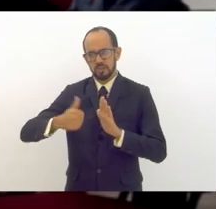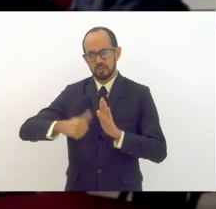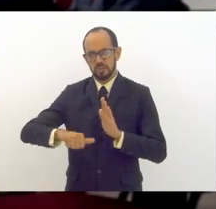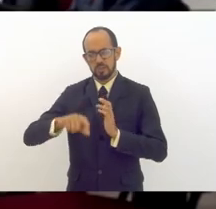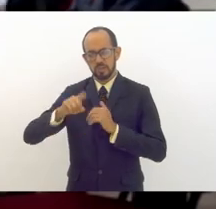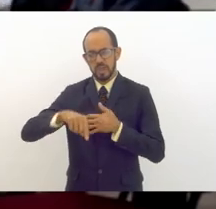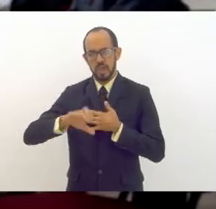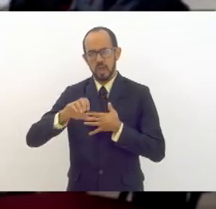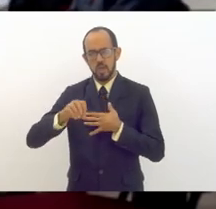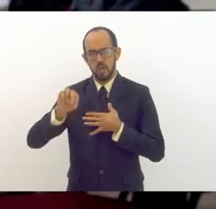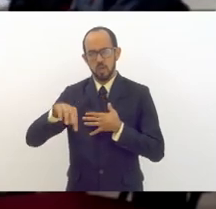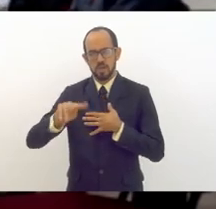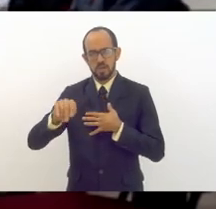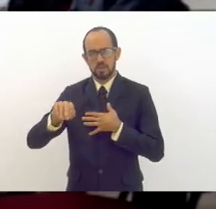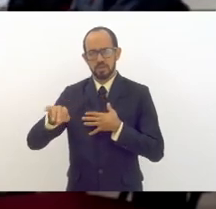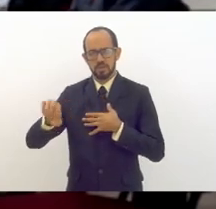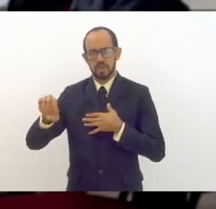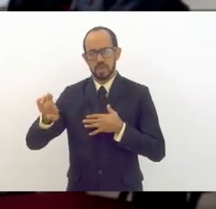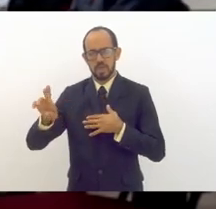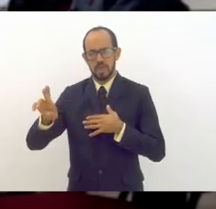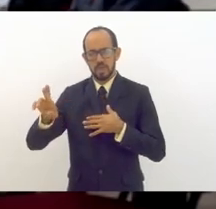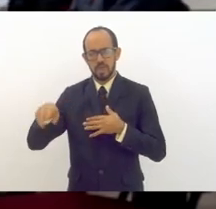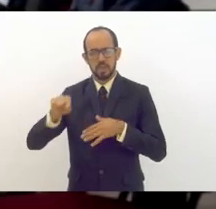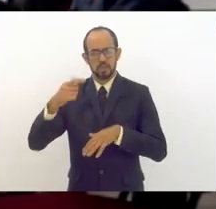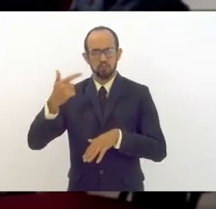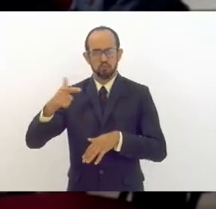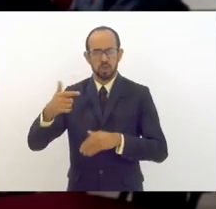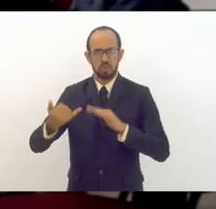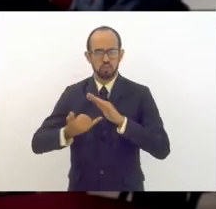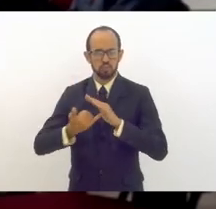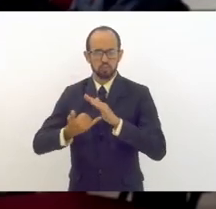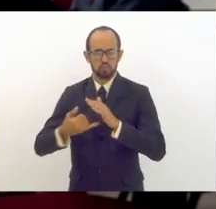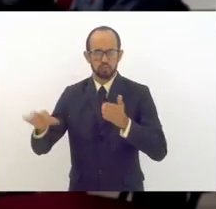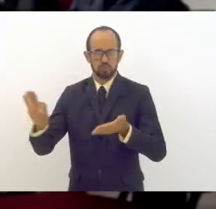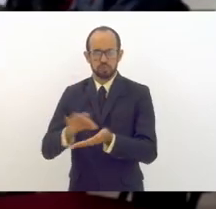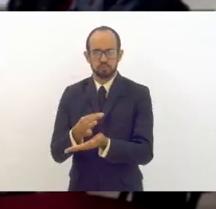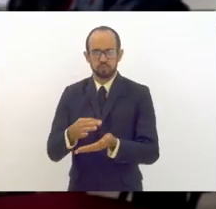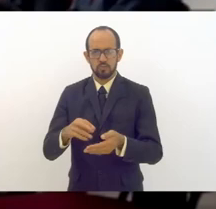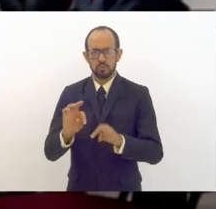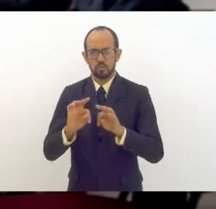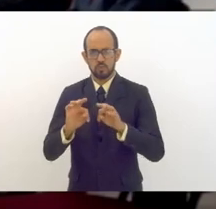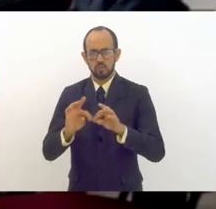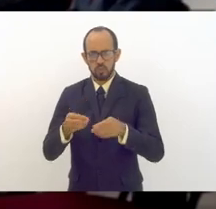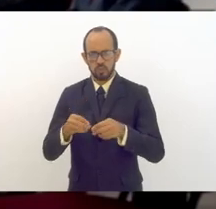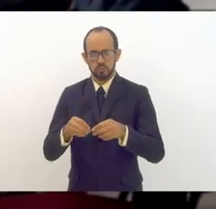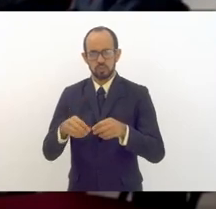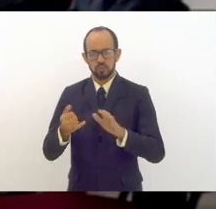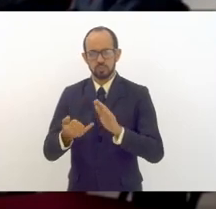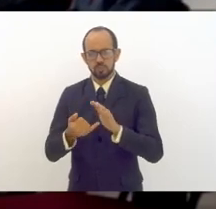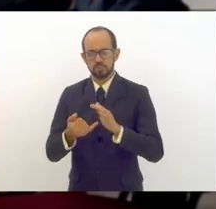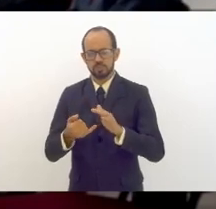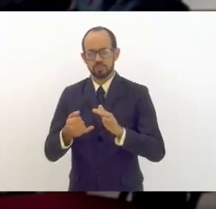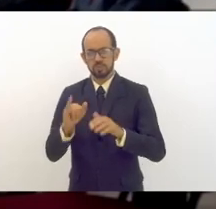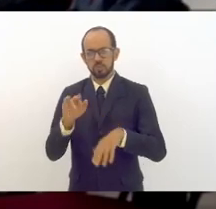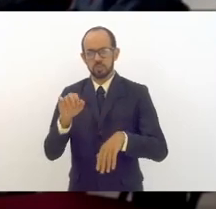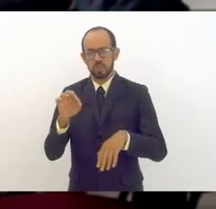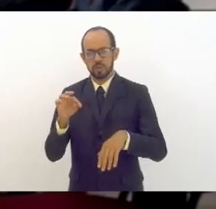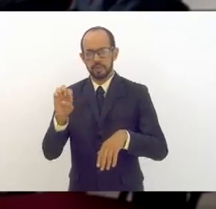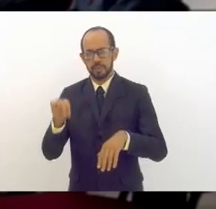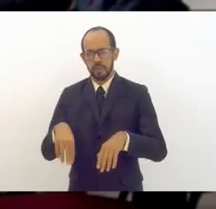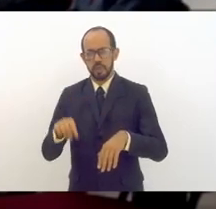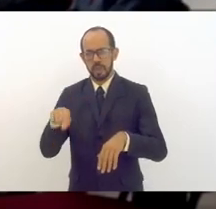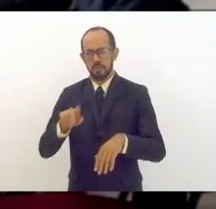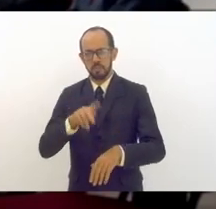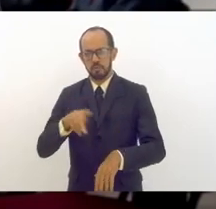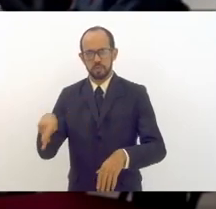não tem instituição contratada, as avaliações, os itens são todos criados por professores da nossa rede, são professores que